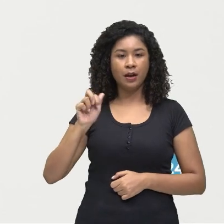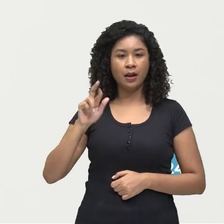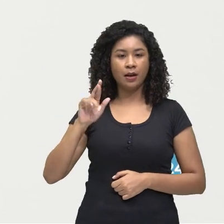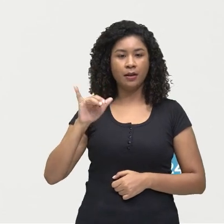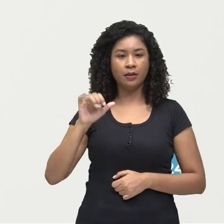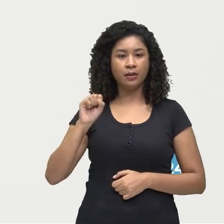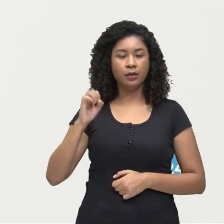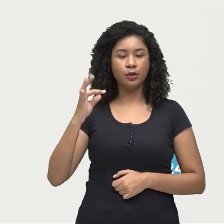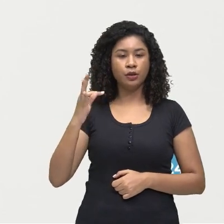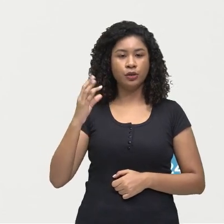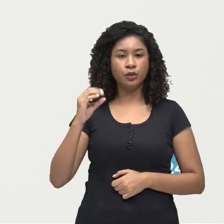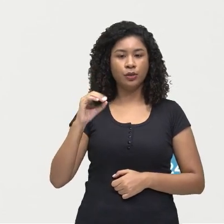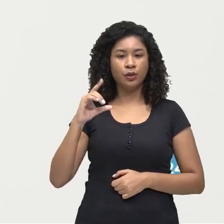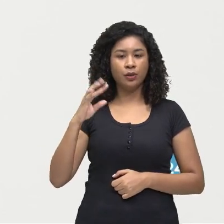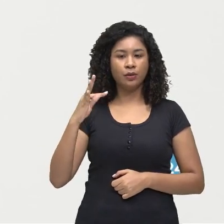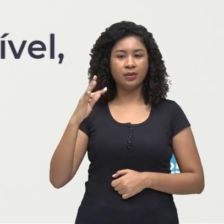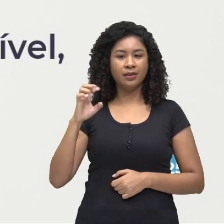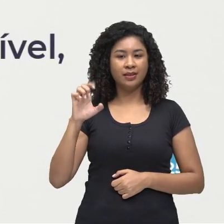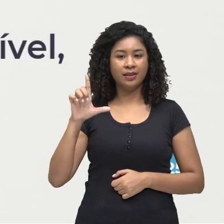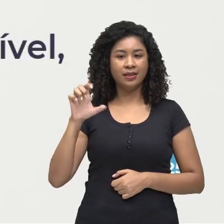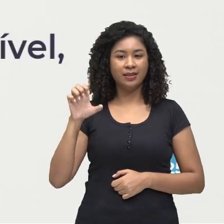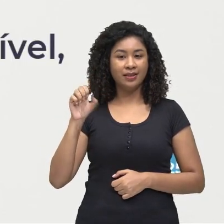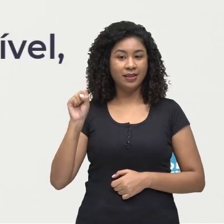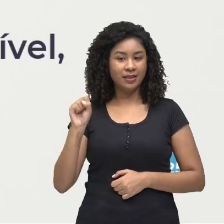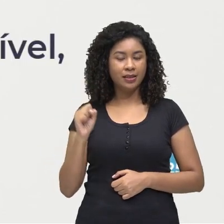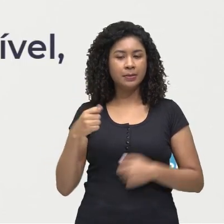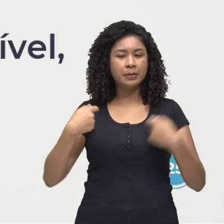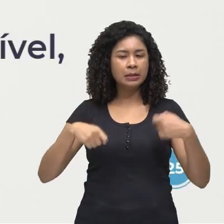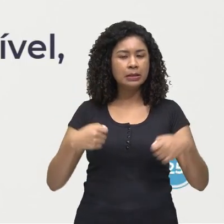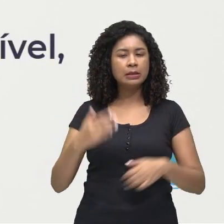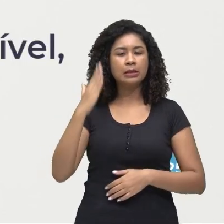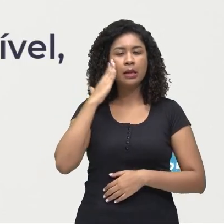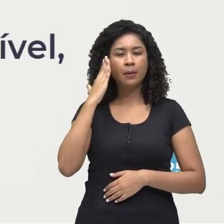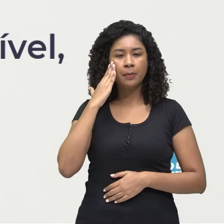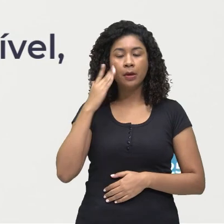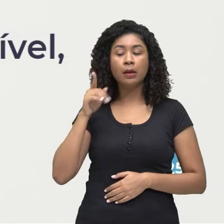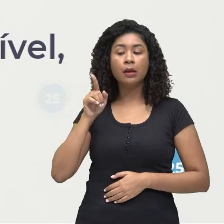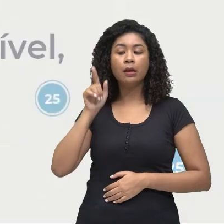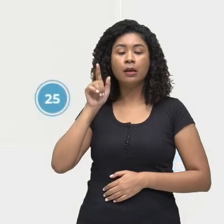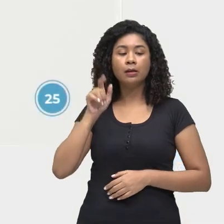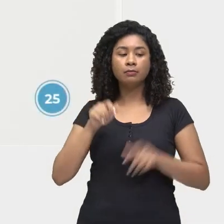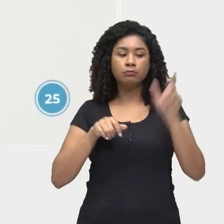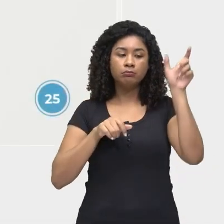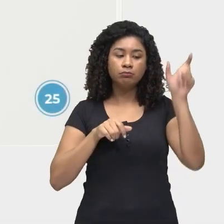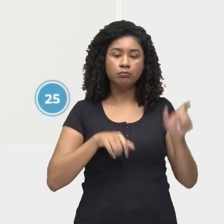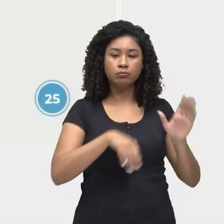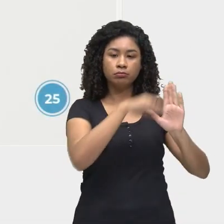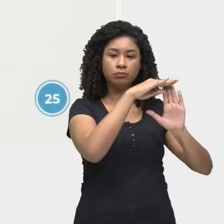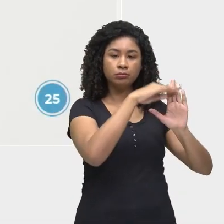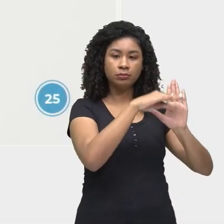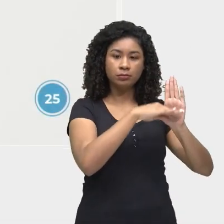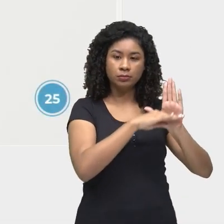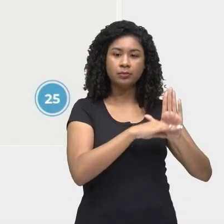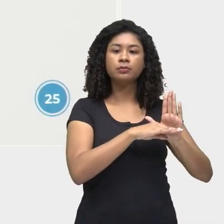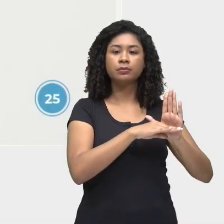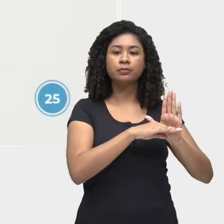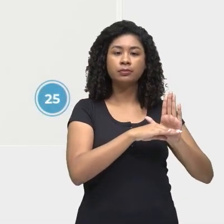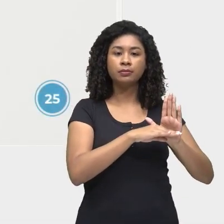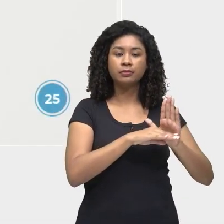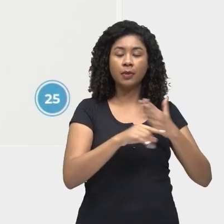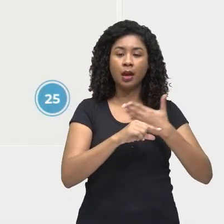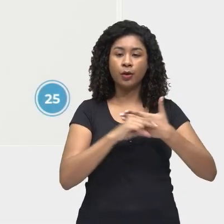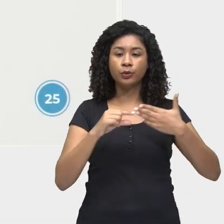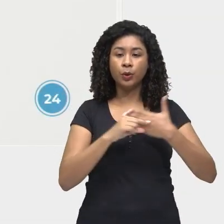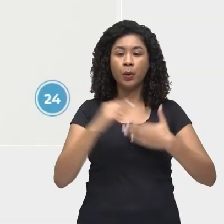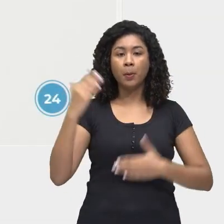que eles falaram, né? Então nós temos aí a primeira. Provou que o átomo possuía duas partes, núcleo